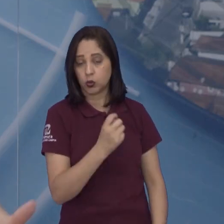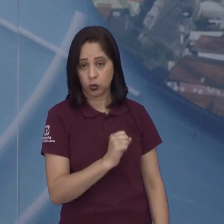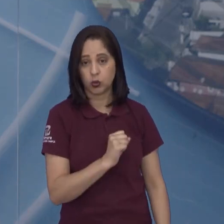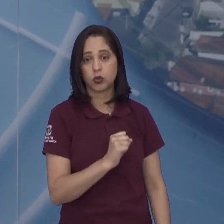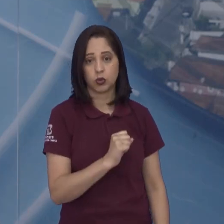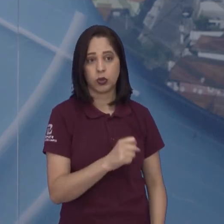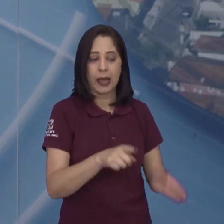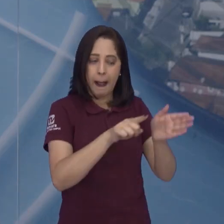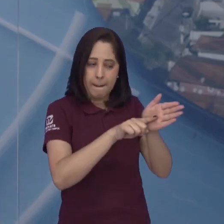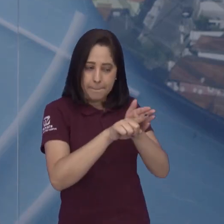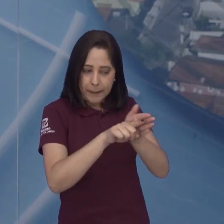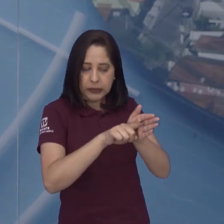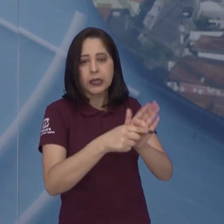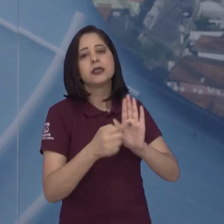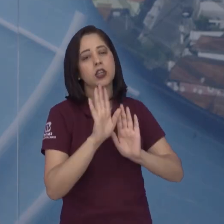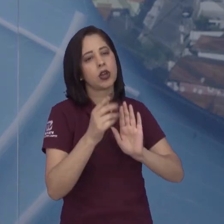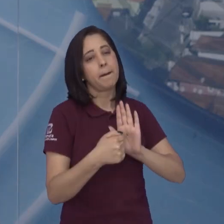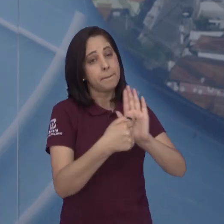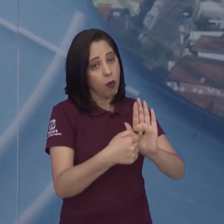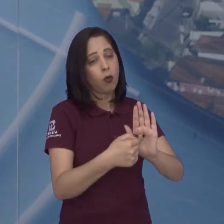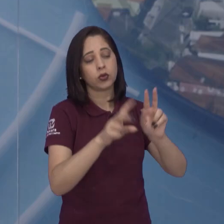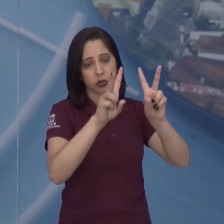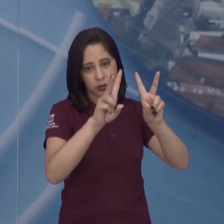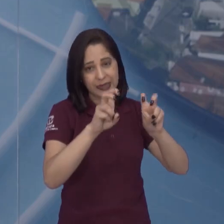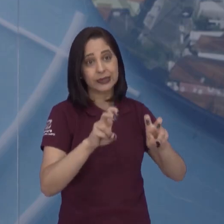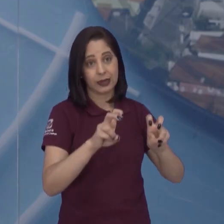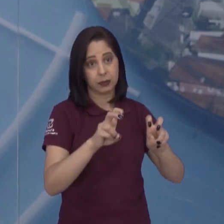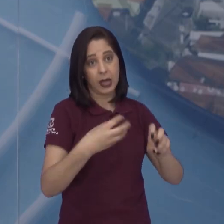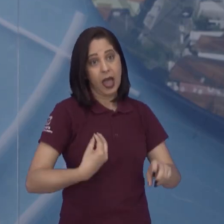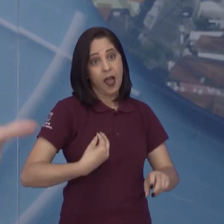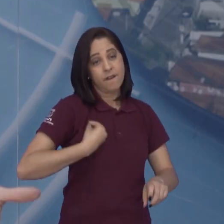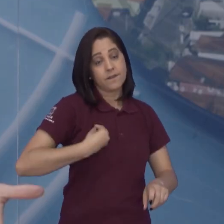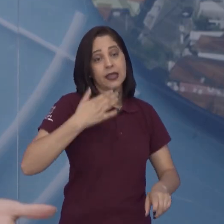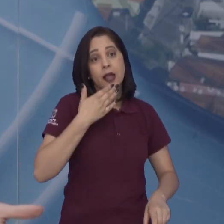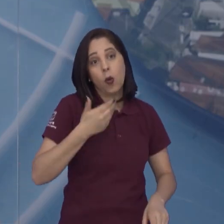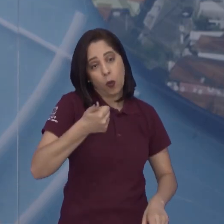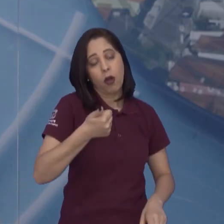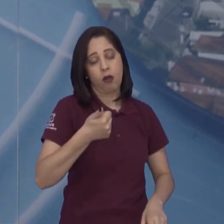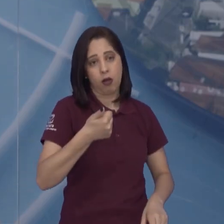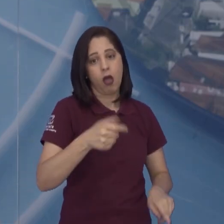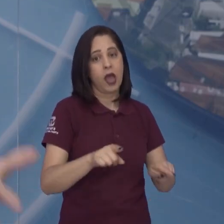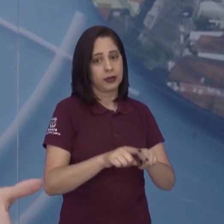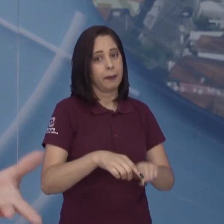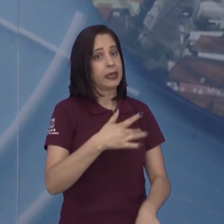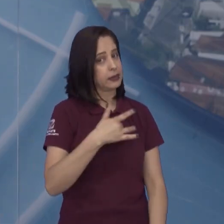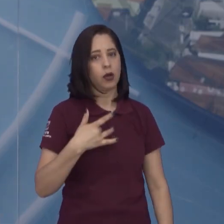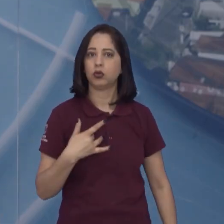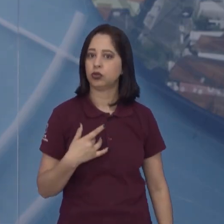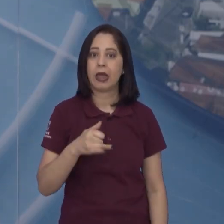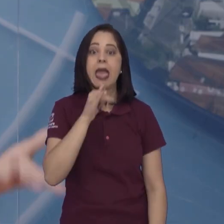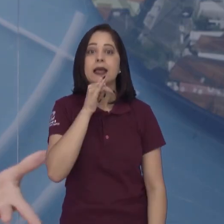há estudos que falam sobre esse assunto também, porque a gente está falando de qualidade de vida, né? De saúde mesmo, né? Não dá para colocar,